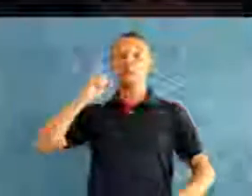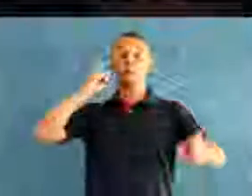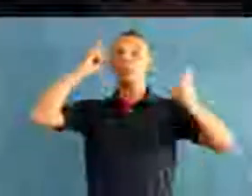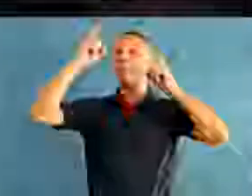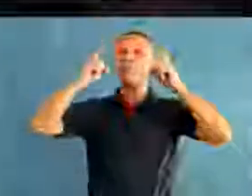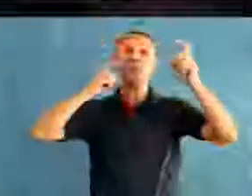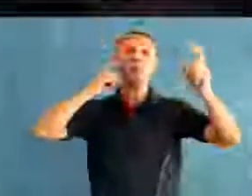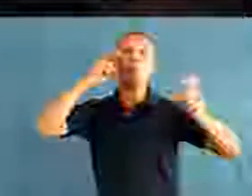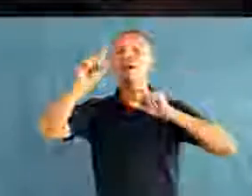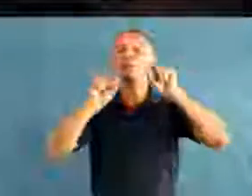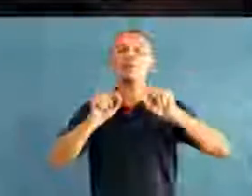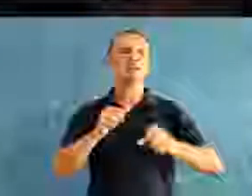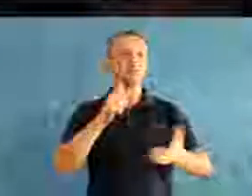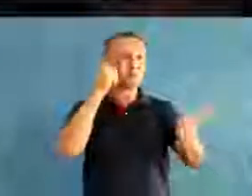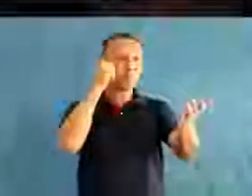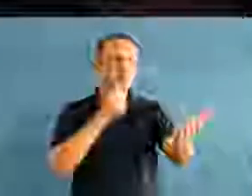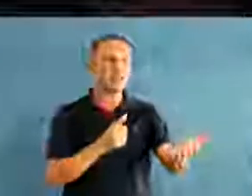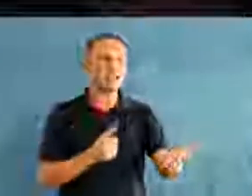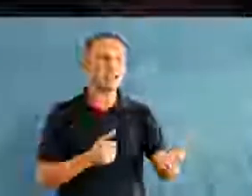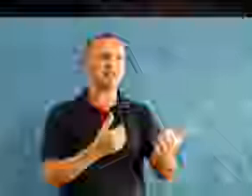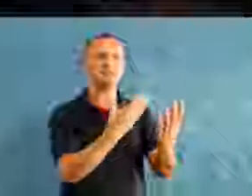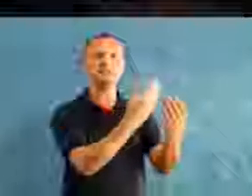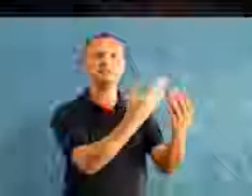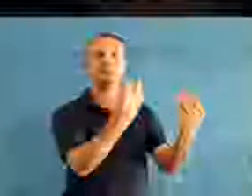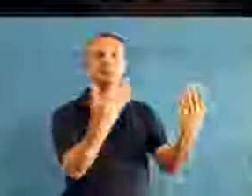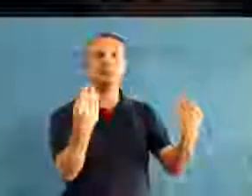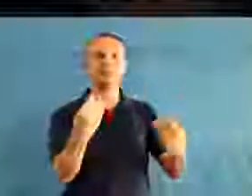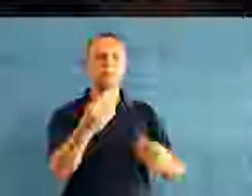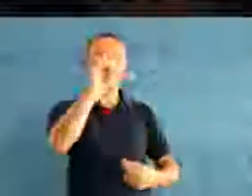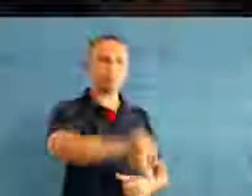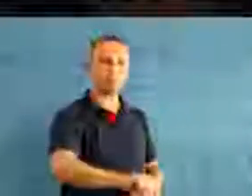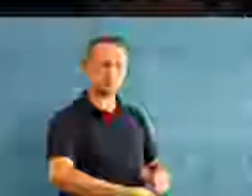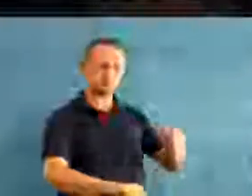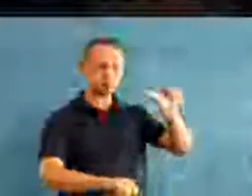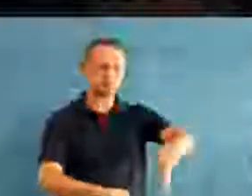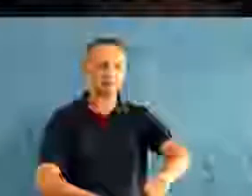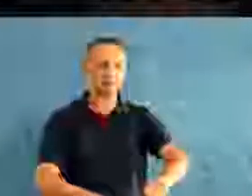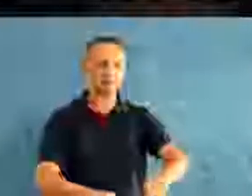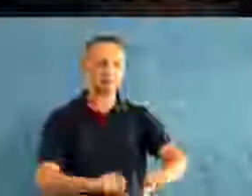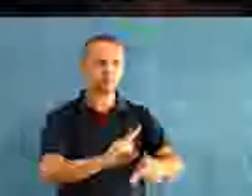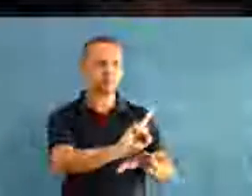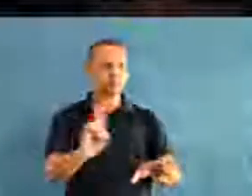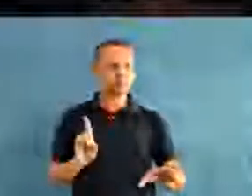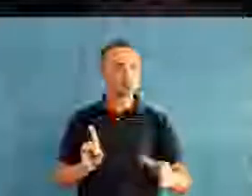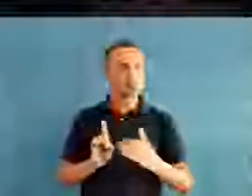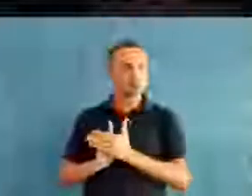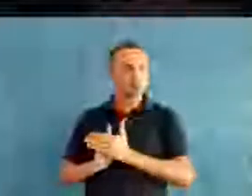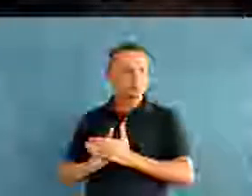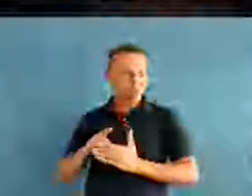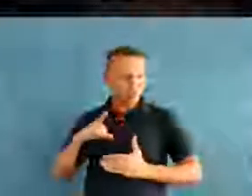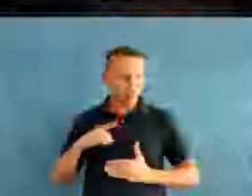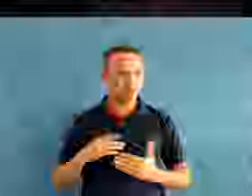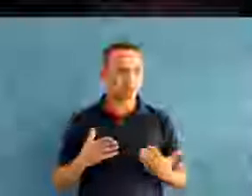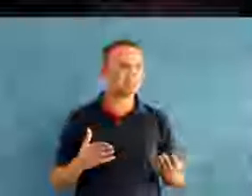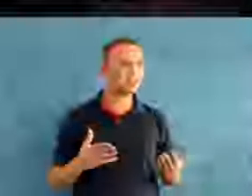mulheres. Vejam, enquanto a grande maioria das brasileiras vivia reclusa, sem nenhum direito,